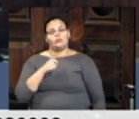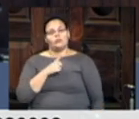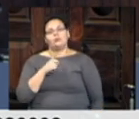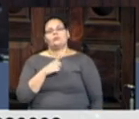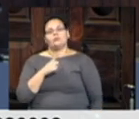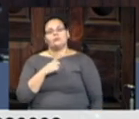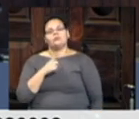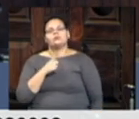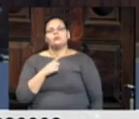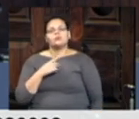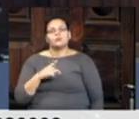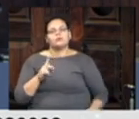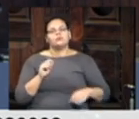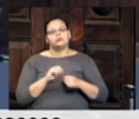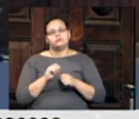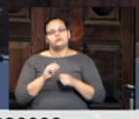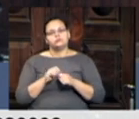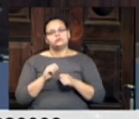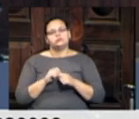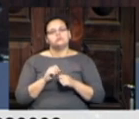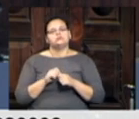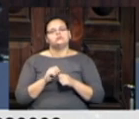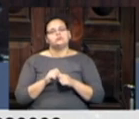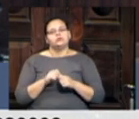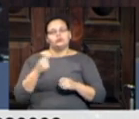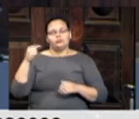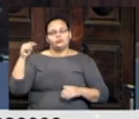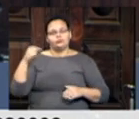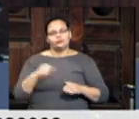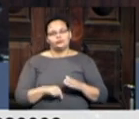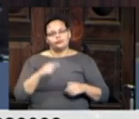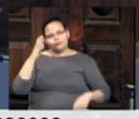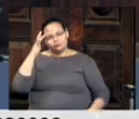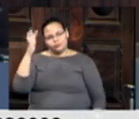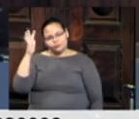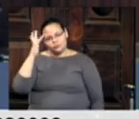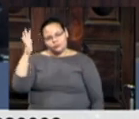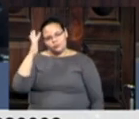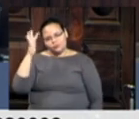que fazer uma profunda reflexão